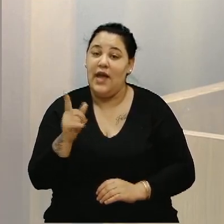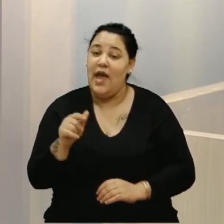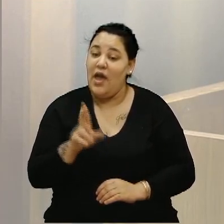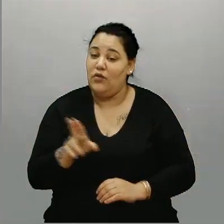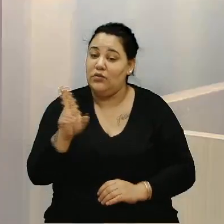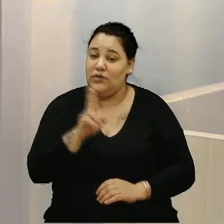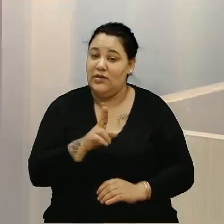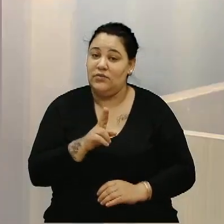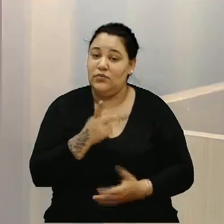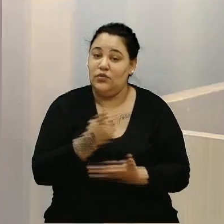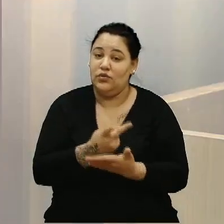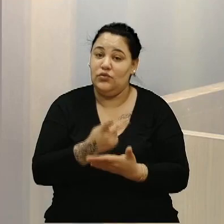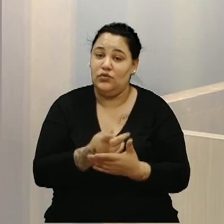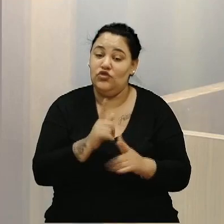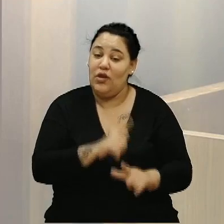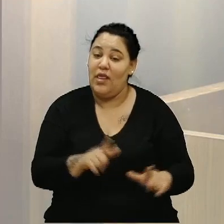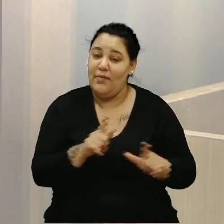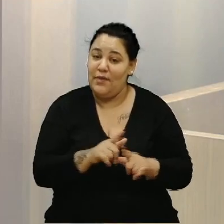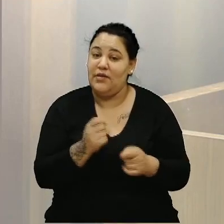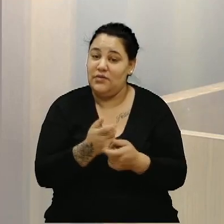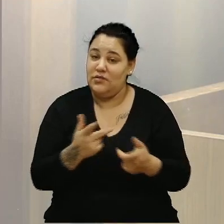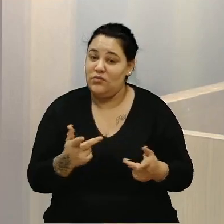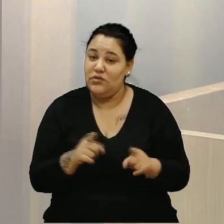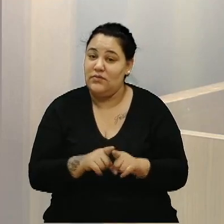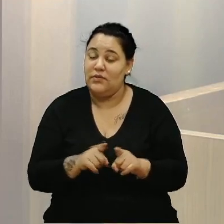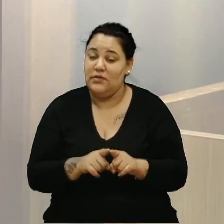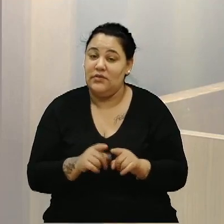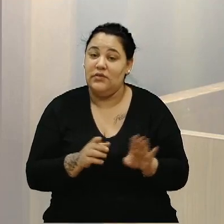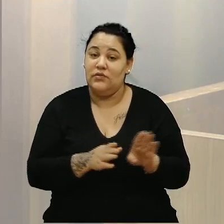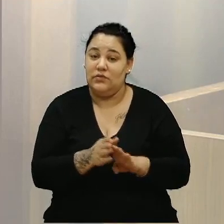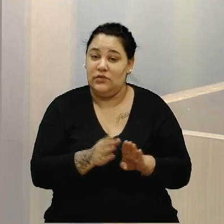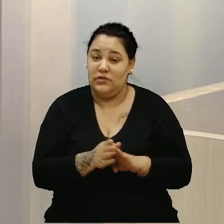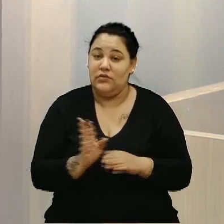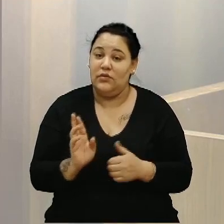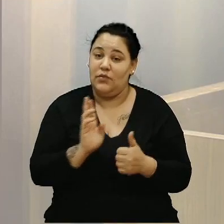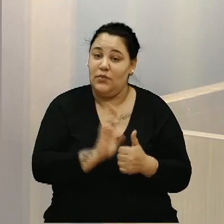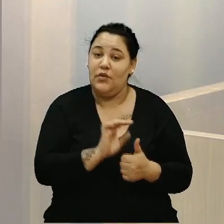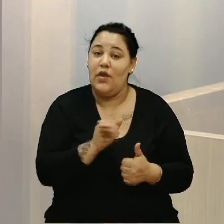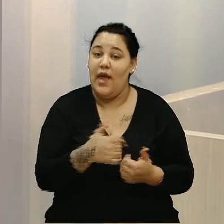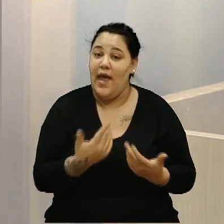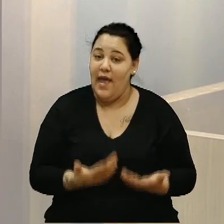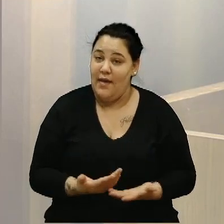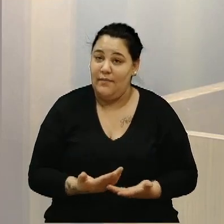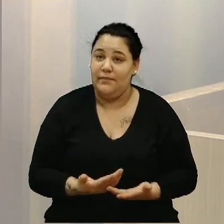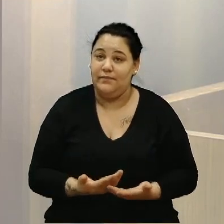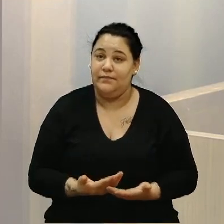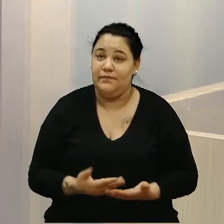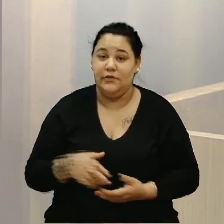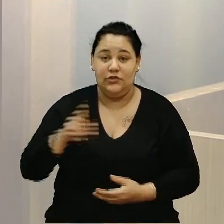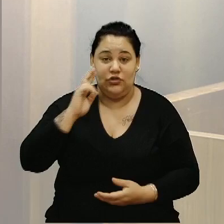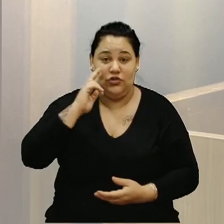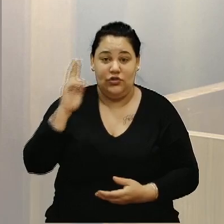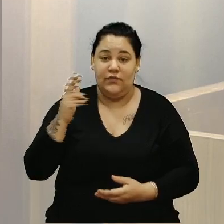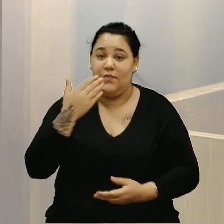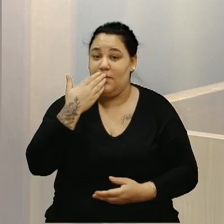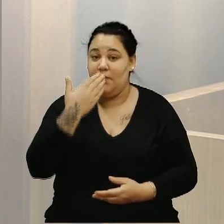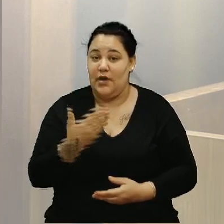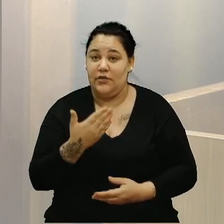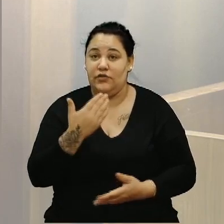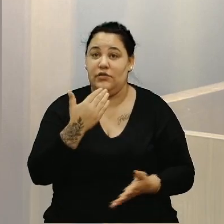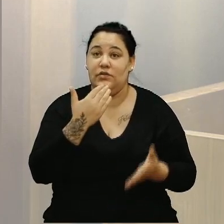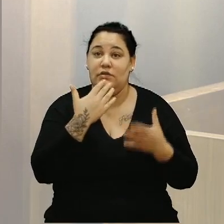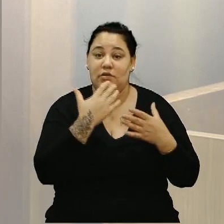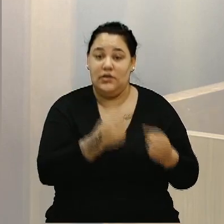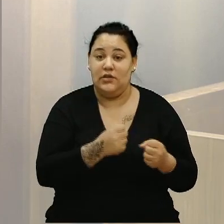higiene e limpeza e tantos outros. Então a orientação da promotora é de que a diretora solicite à Secretaria